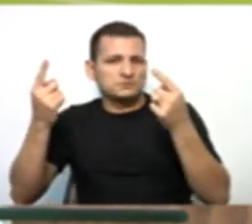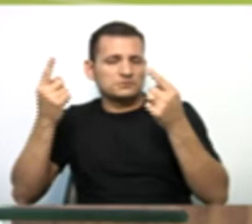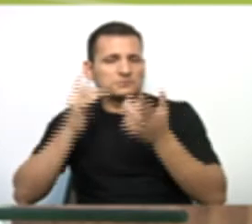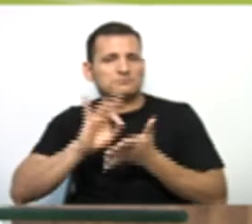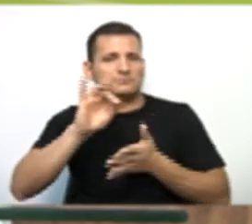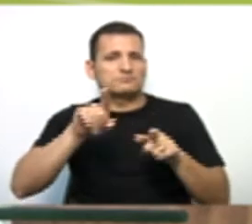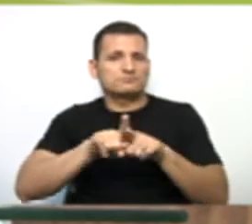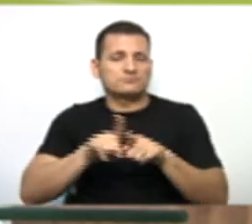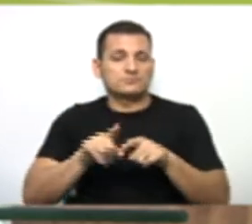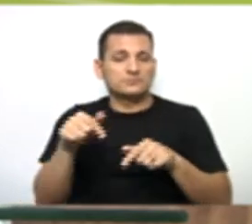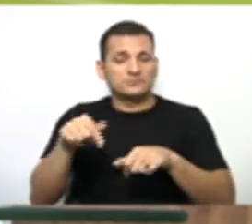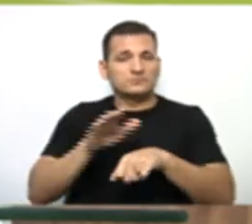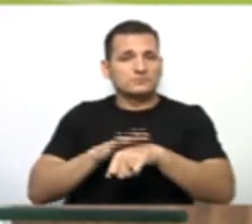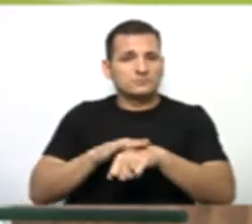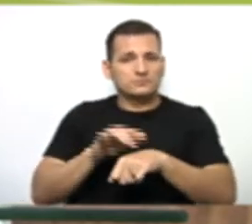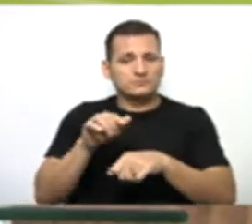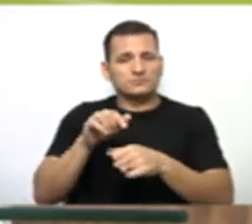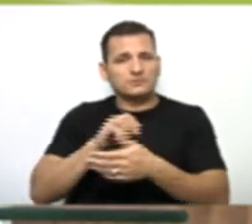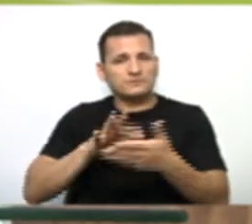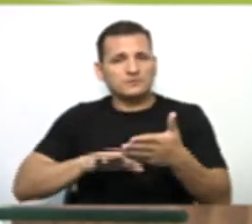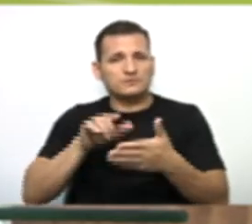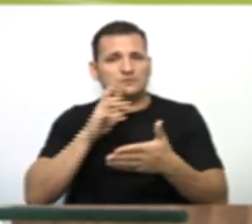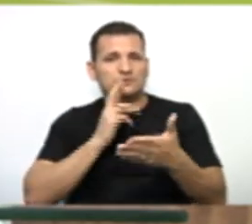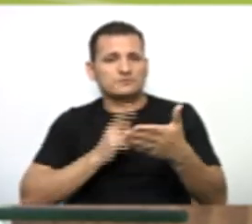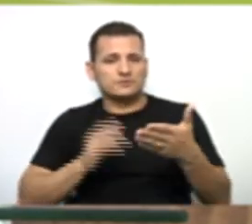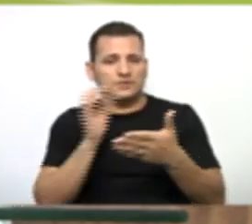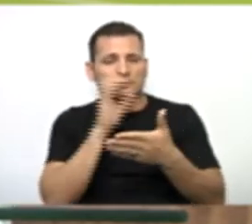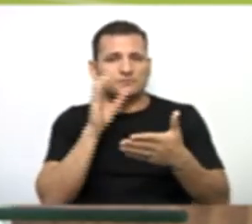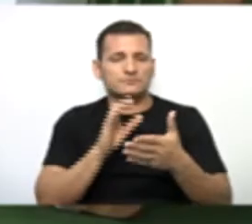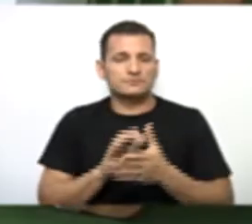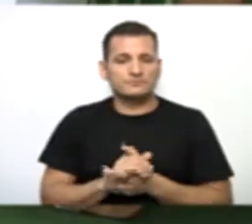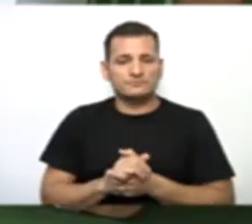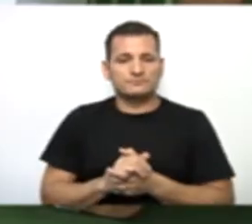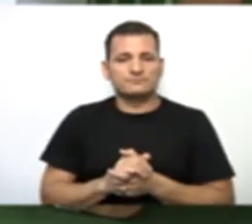nessa atividade, o tempo não está ao seu favor. Você tem que responder rapidamente. Não é isso, Clébio?